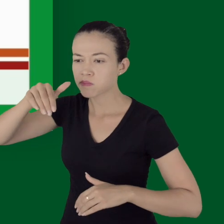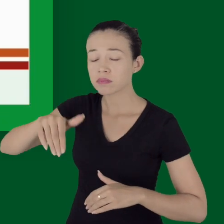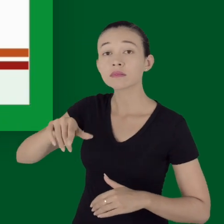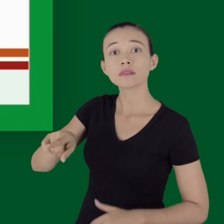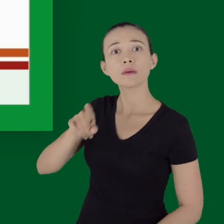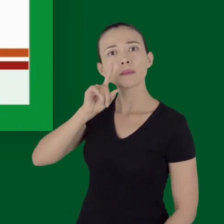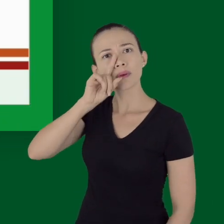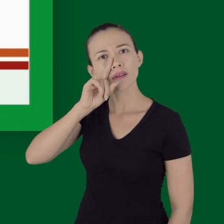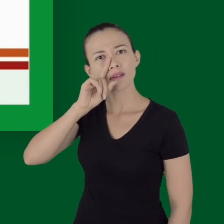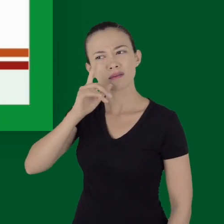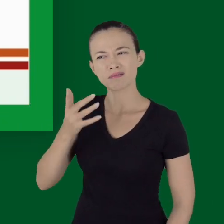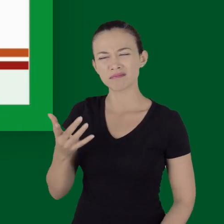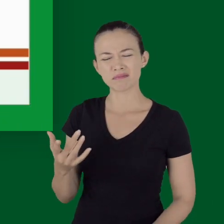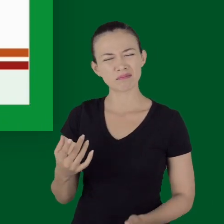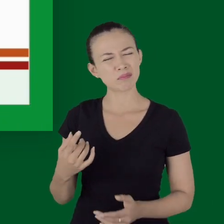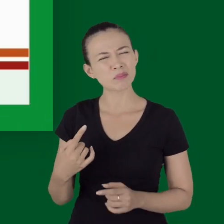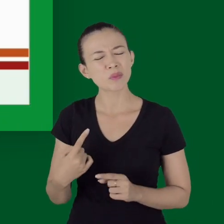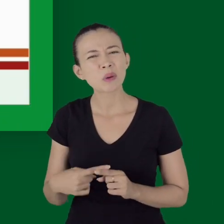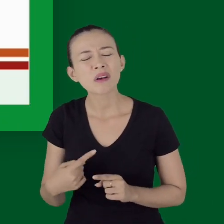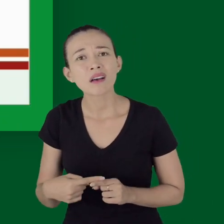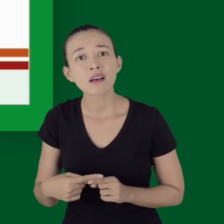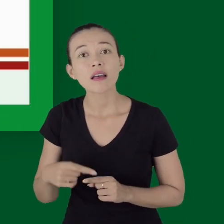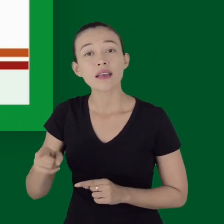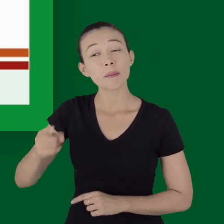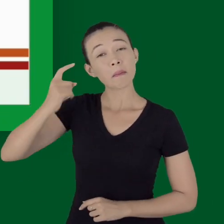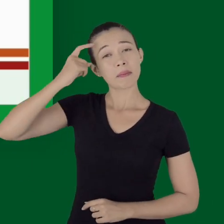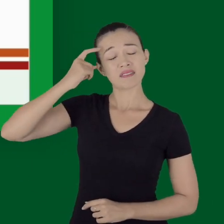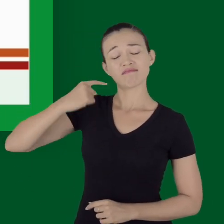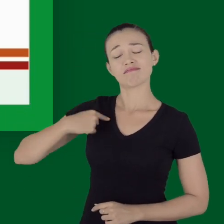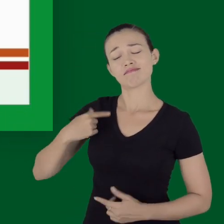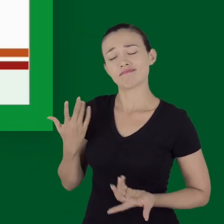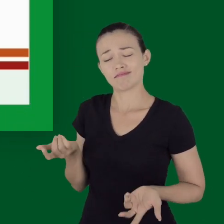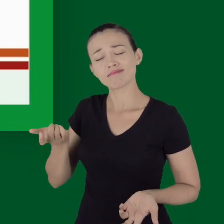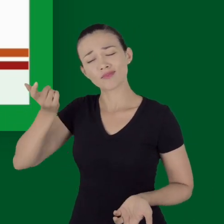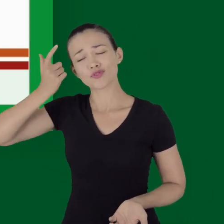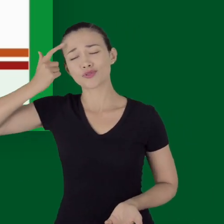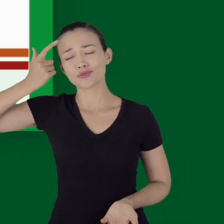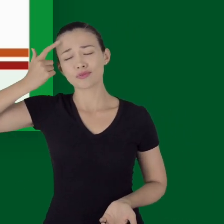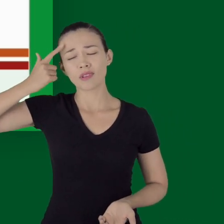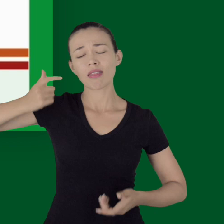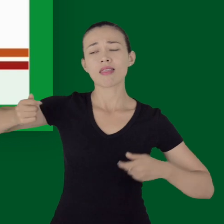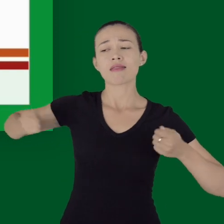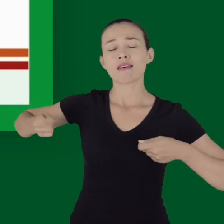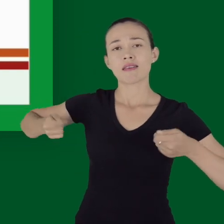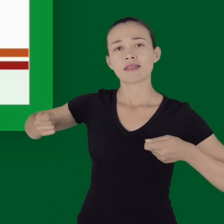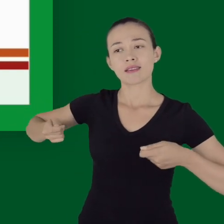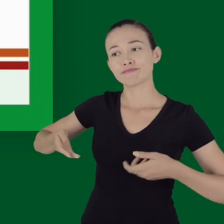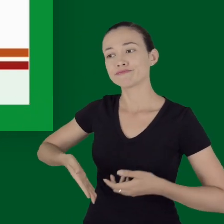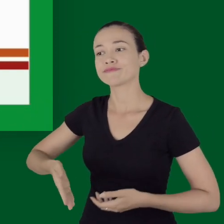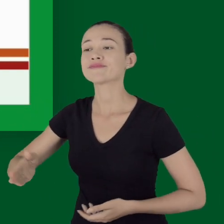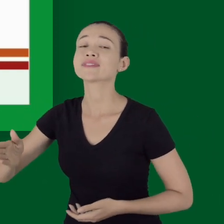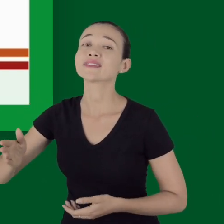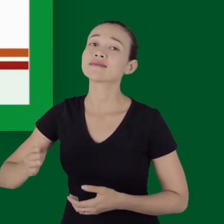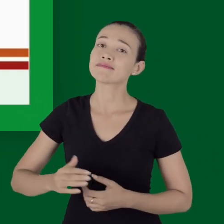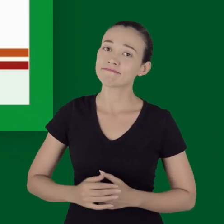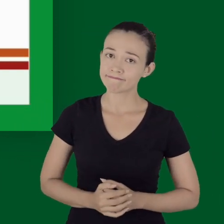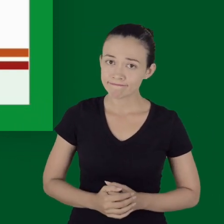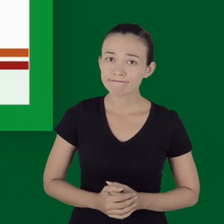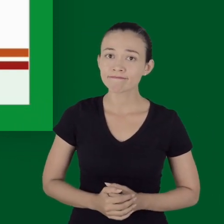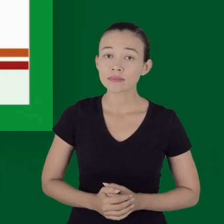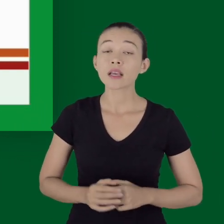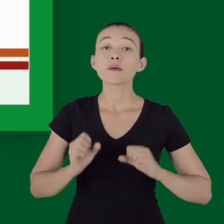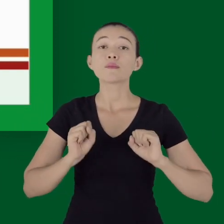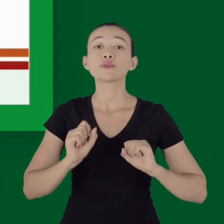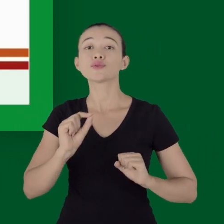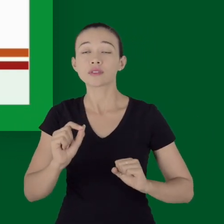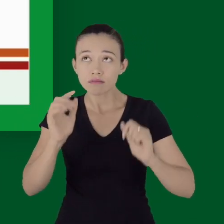um fator de risco? Porque melhores nadadores tendem a se arriscar mais, né? E é muito comum também